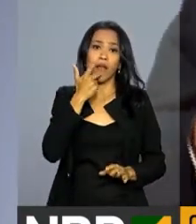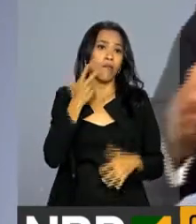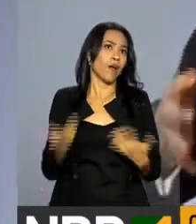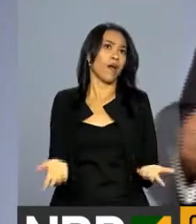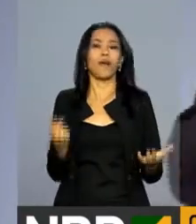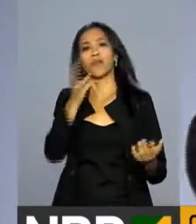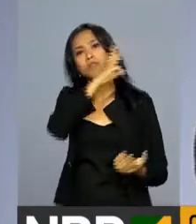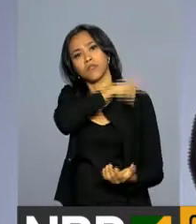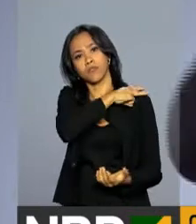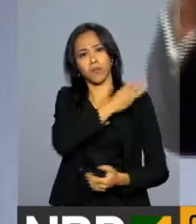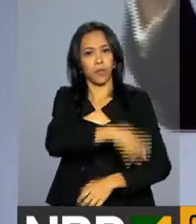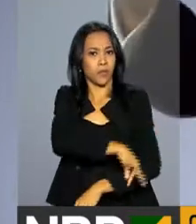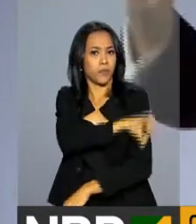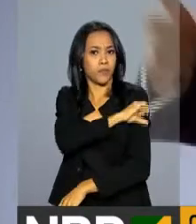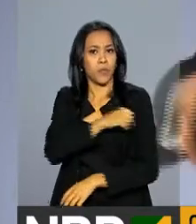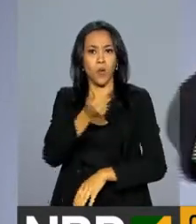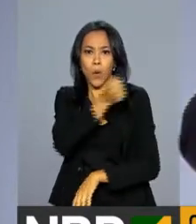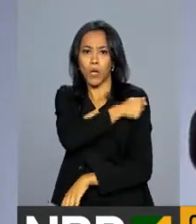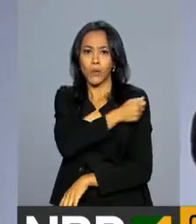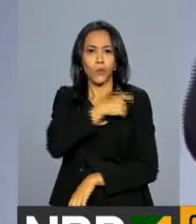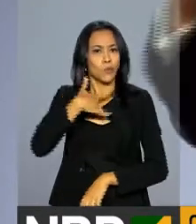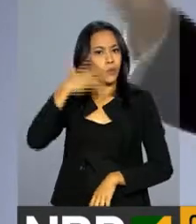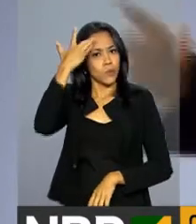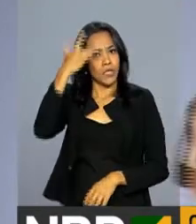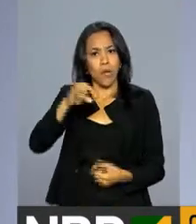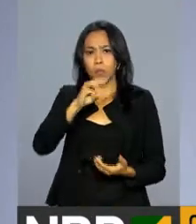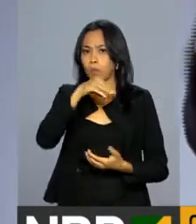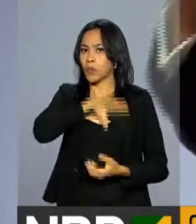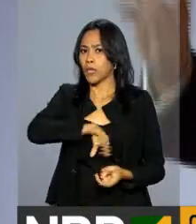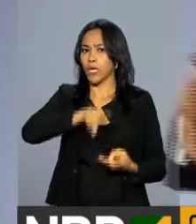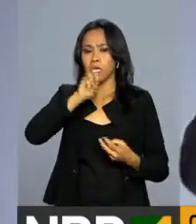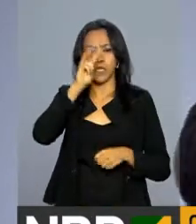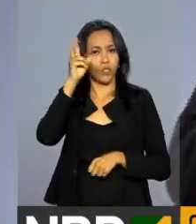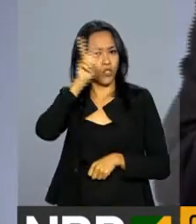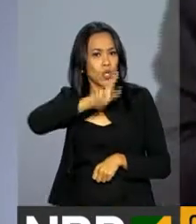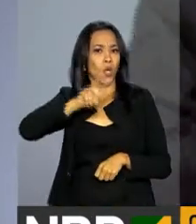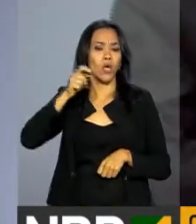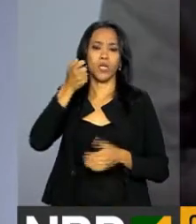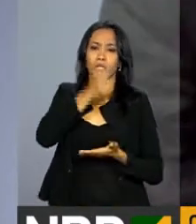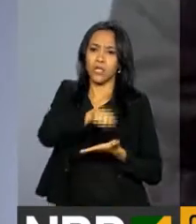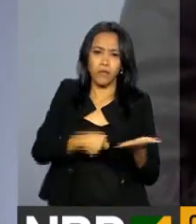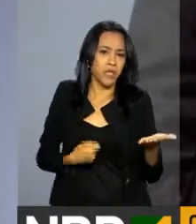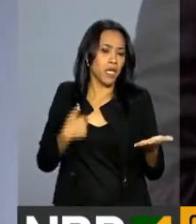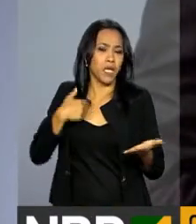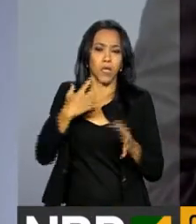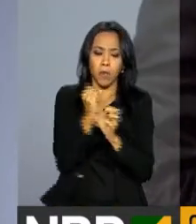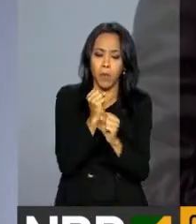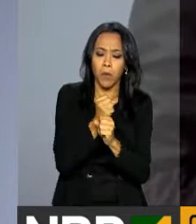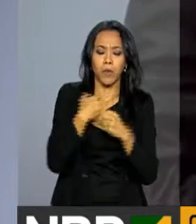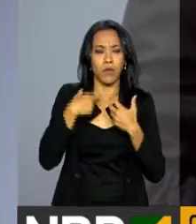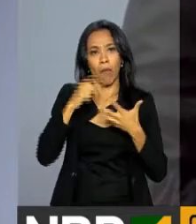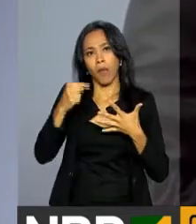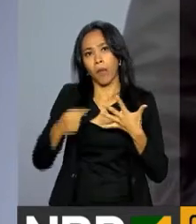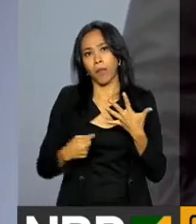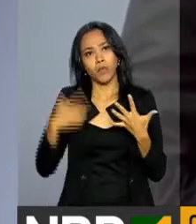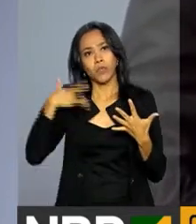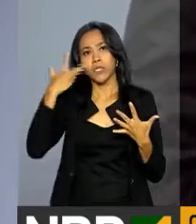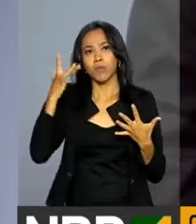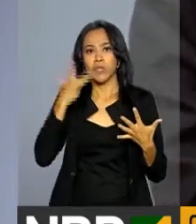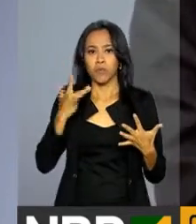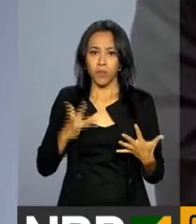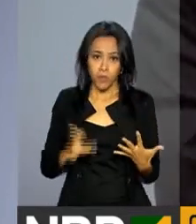ensino médio alunos sabia portuguesa de história não sabe escrever não sabia multiplicar 167 muito bem